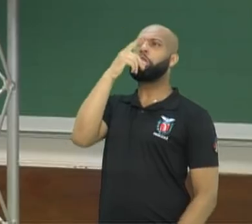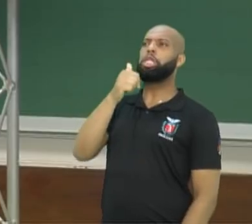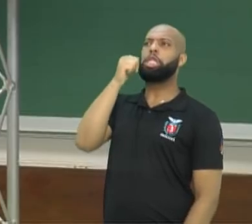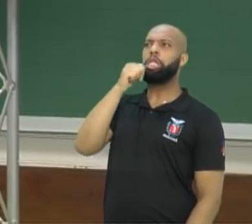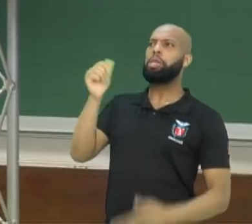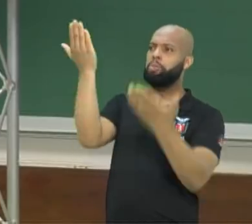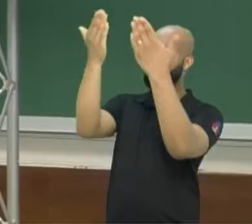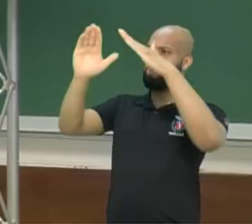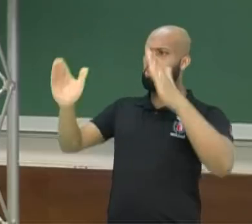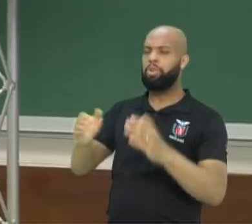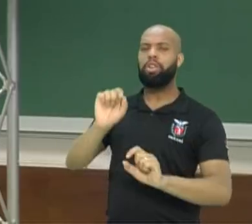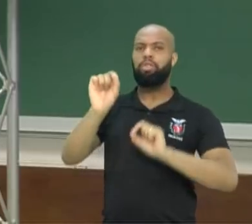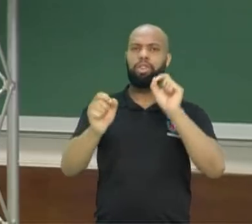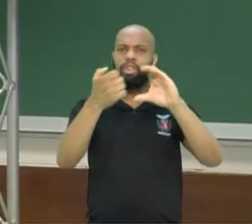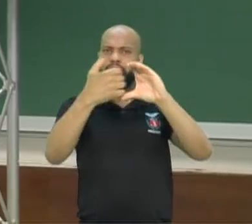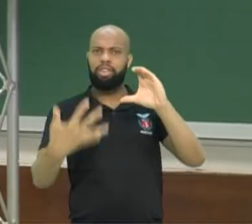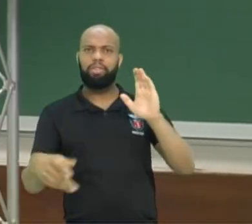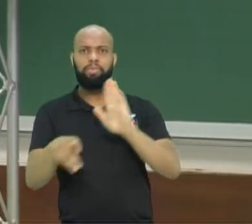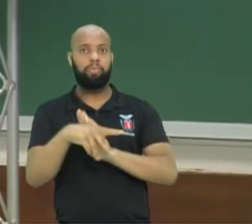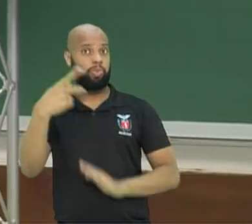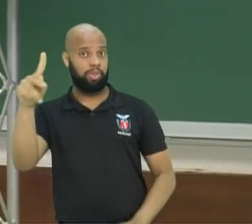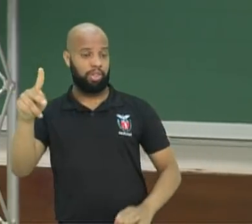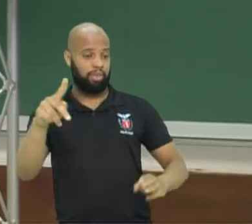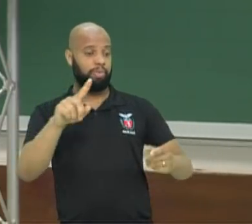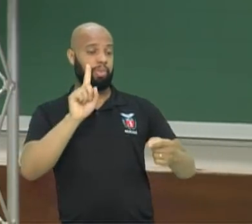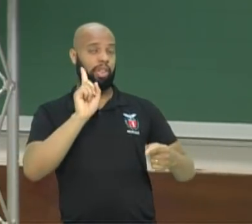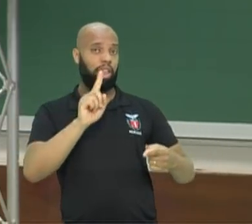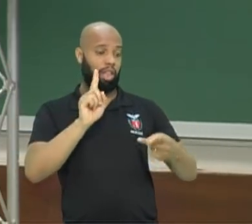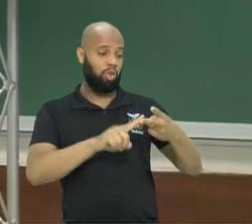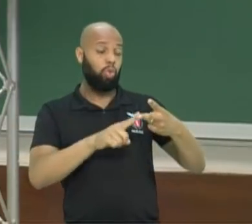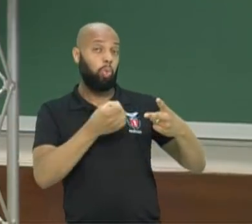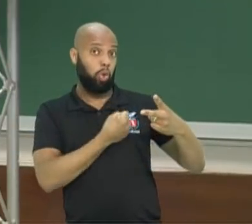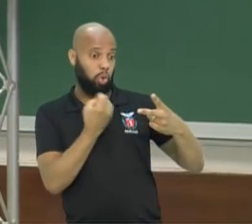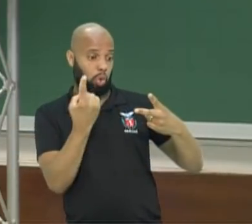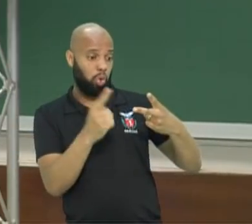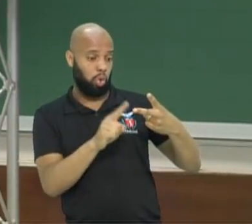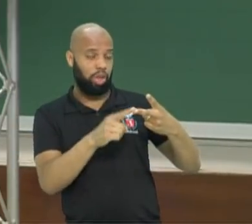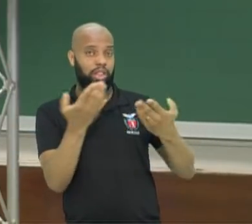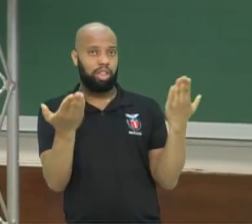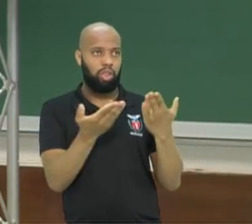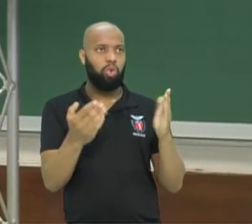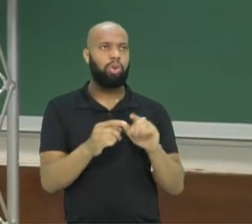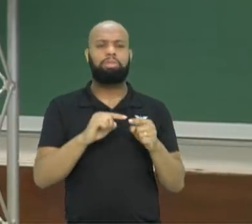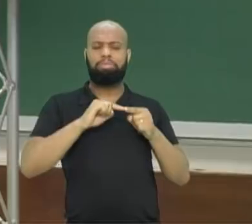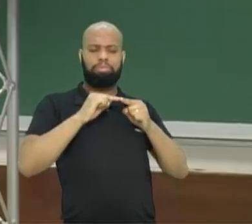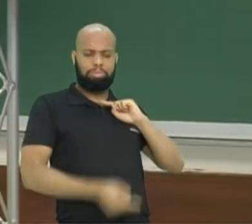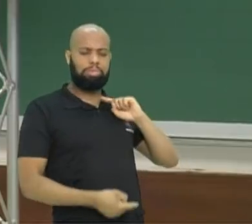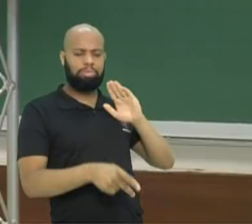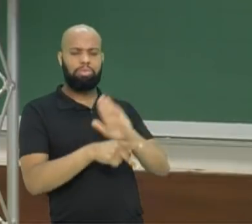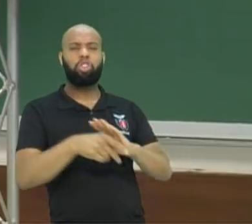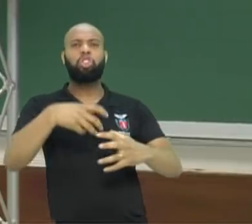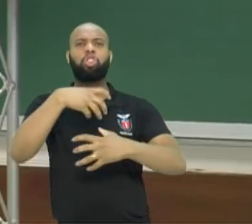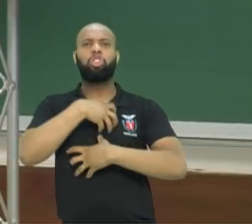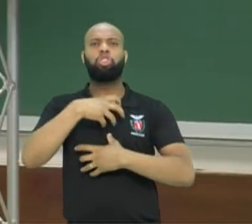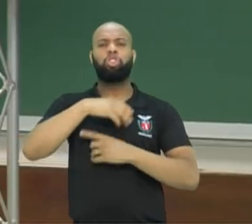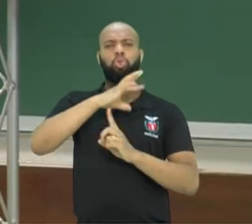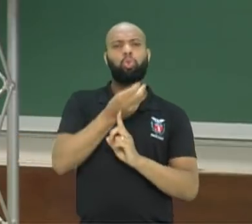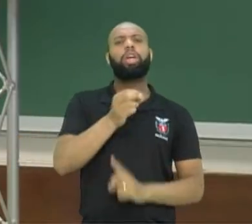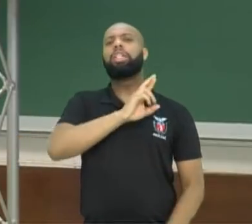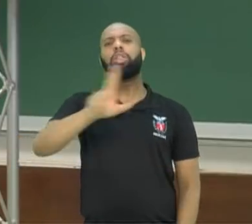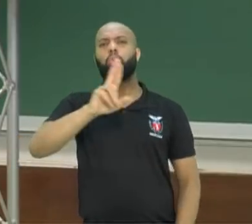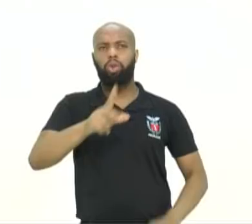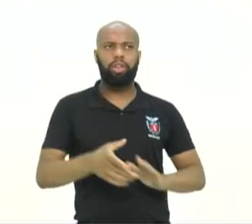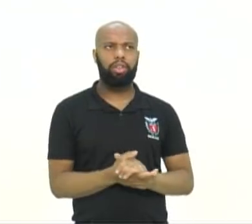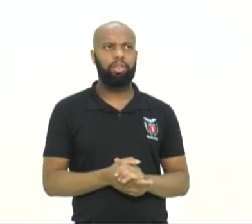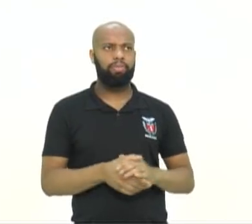Qual dessas é a característica de Vic Muniz? E número 2, não pode ser considerada uma forma de arte. Letra